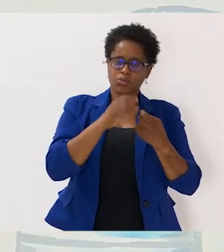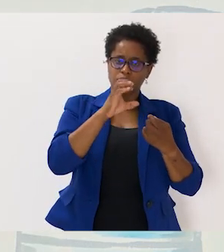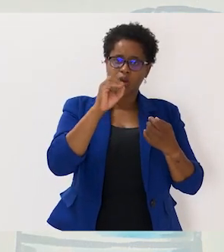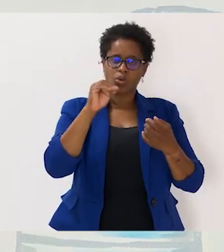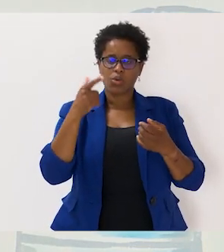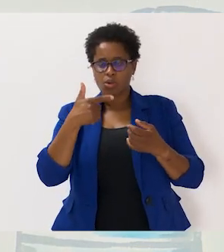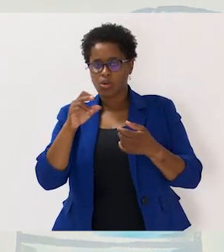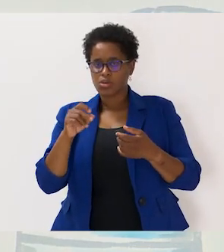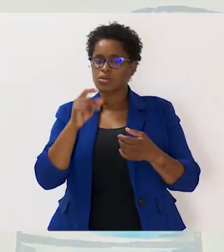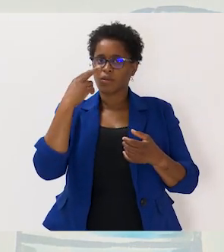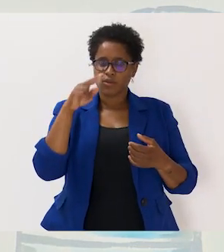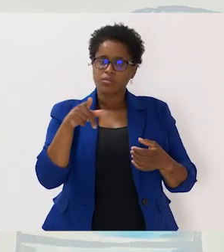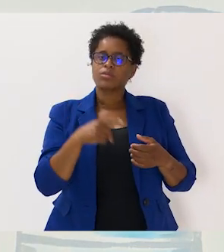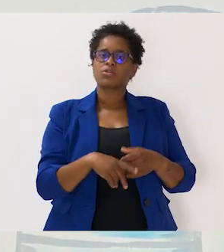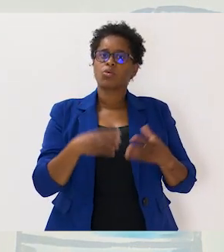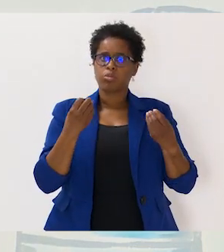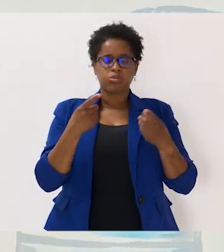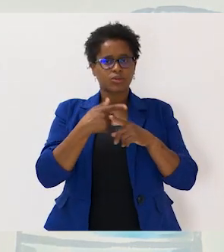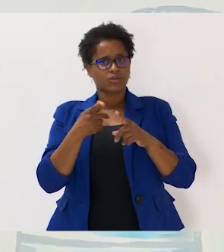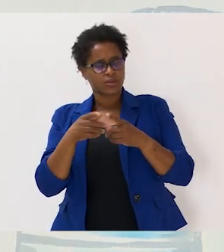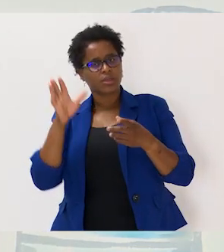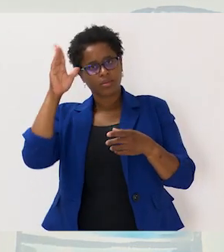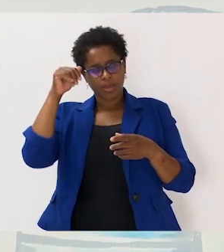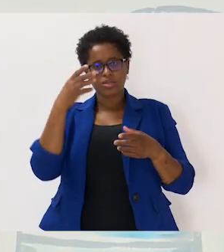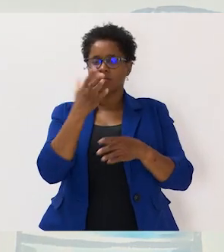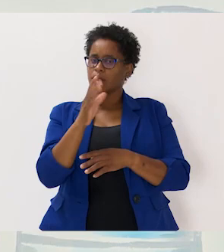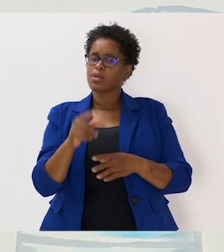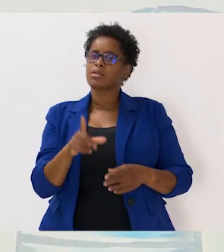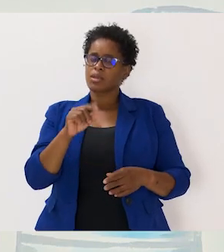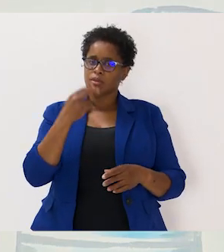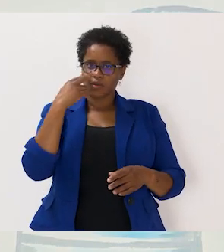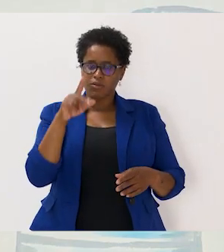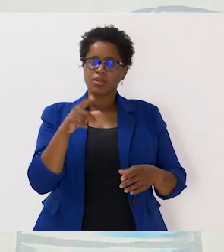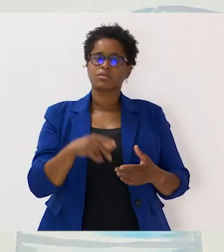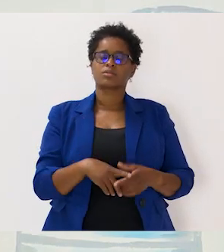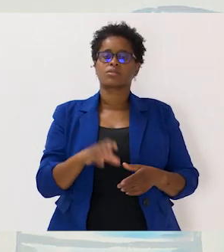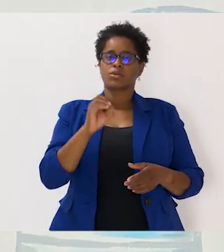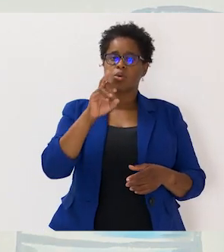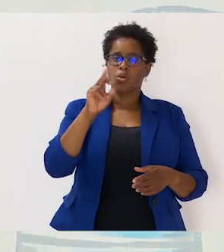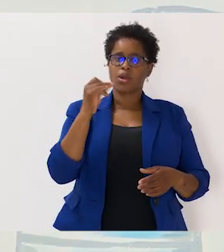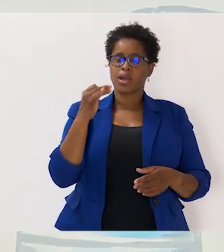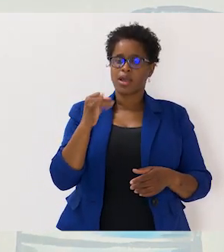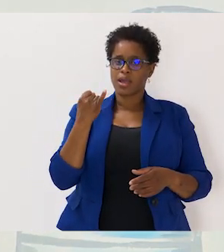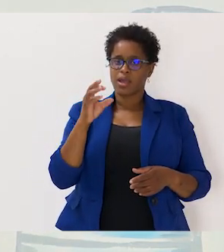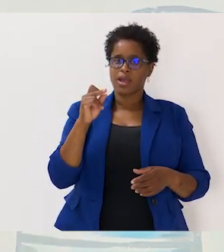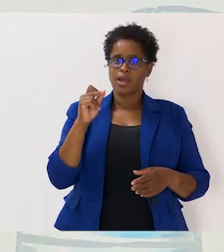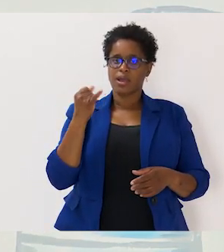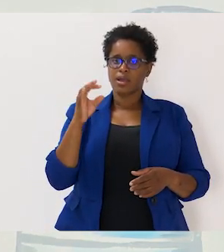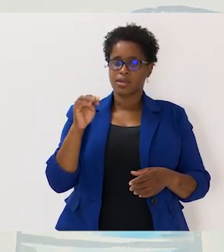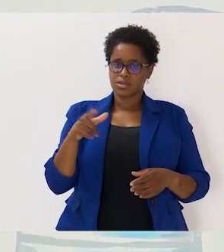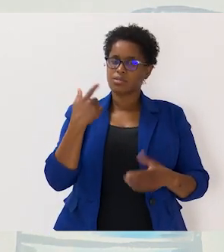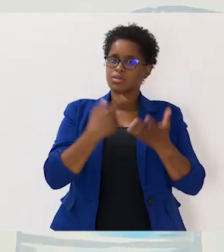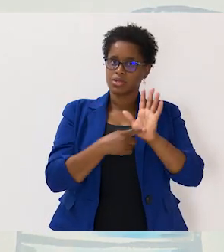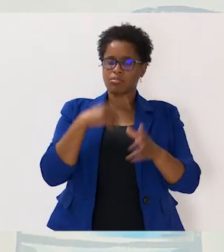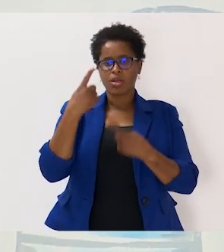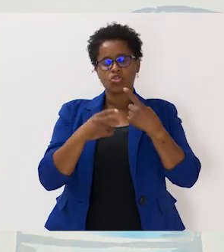nós encontramos uma diversidade, encontramos ali recifes de corais, por exemplo, encontramos algumas